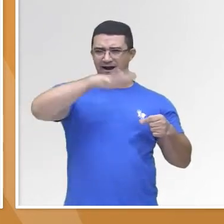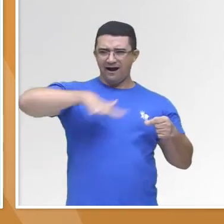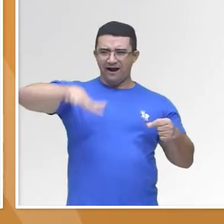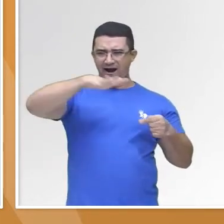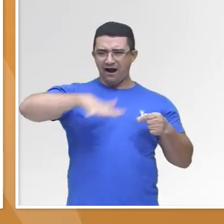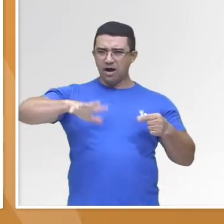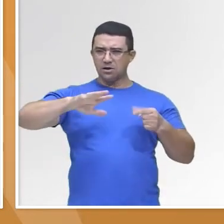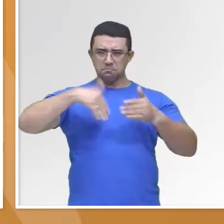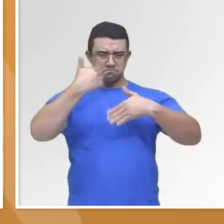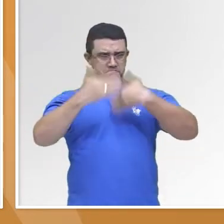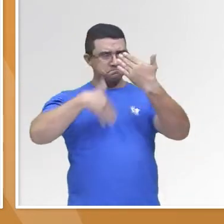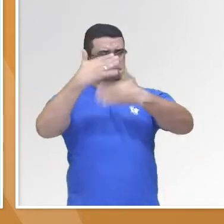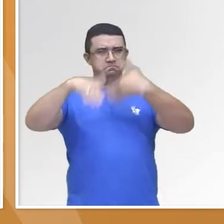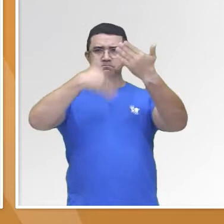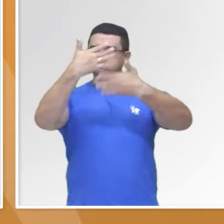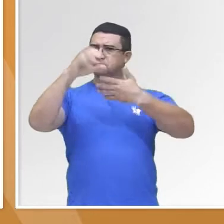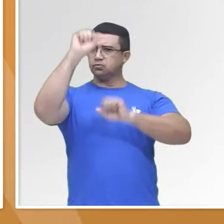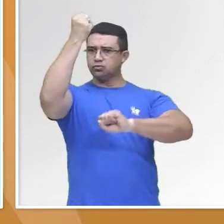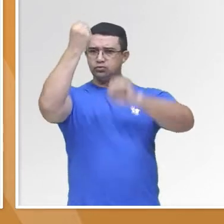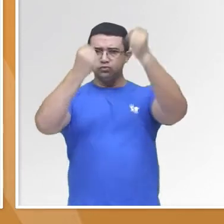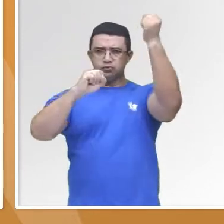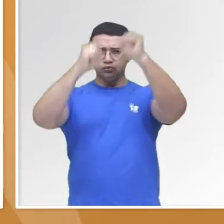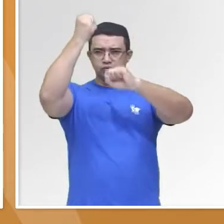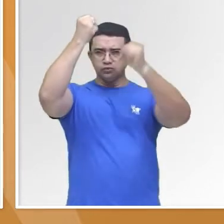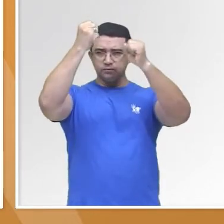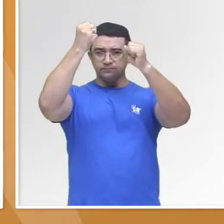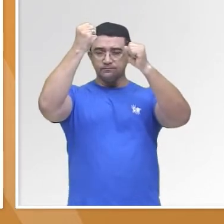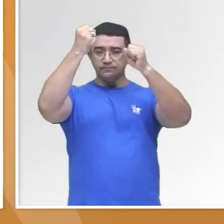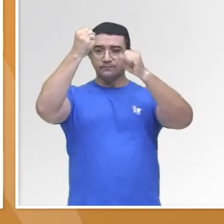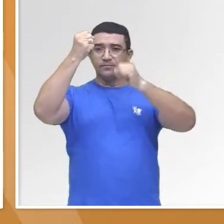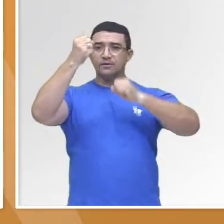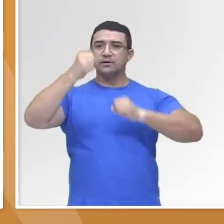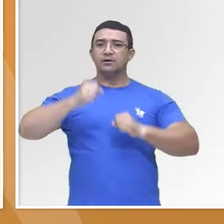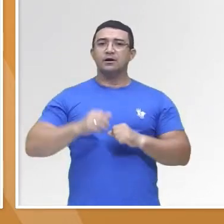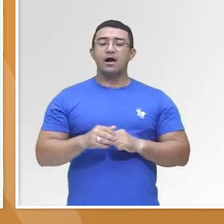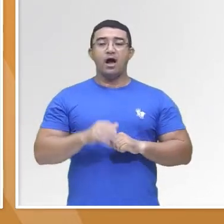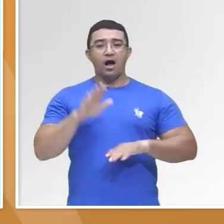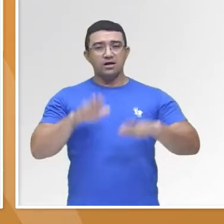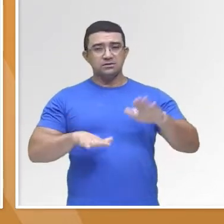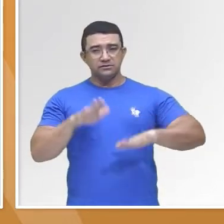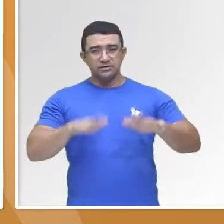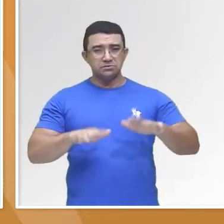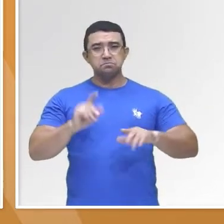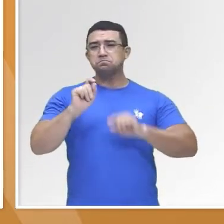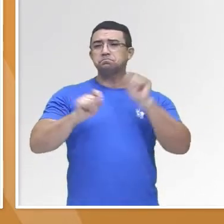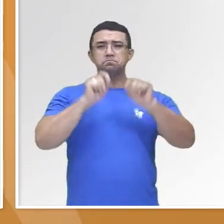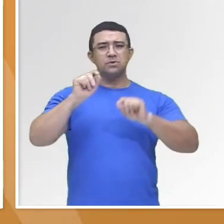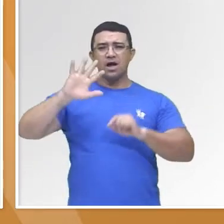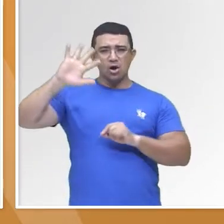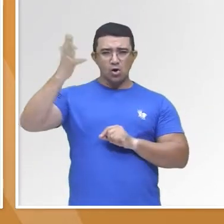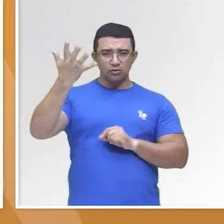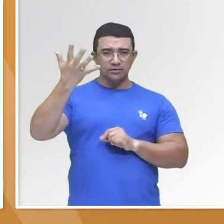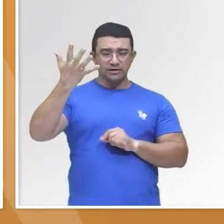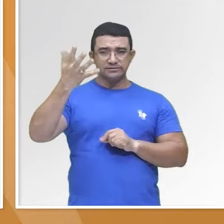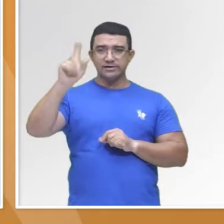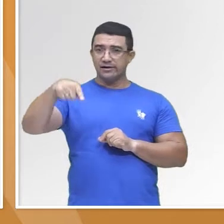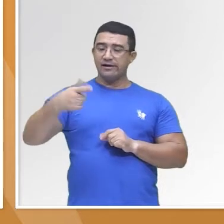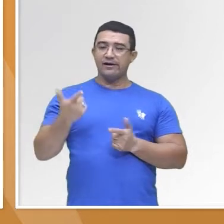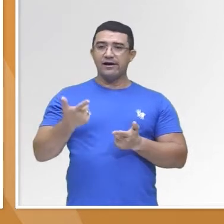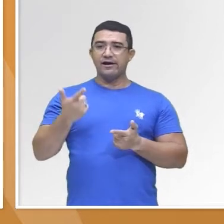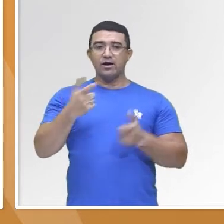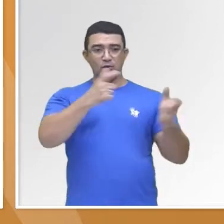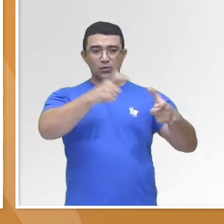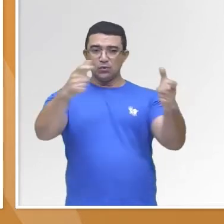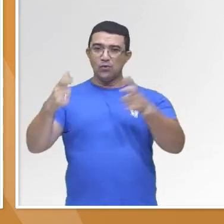e industrializadas, tá? Elas acabam muitas vezes como um polo de atração,